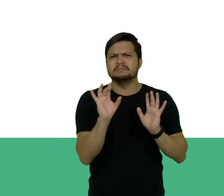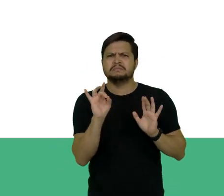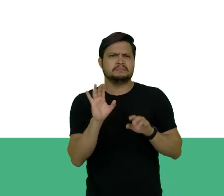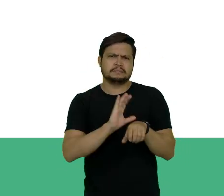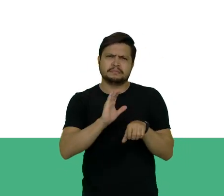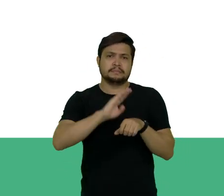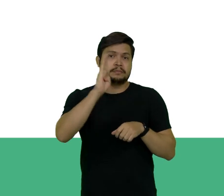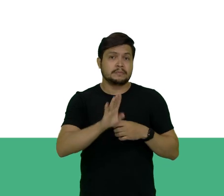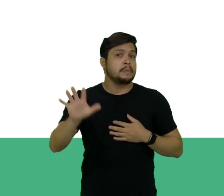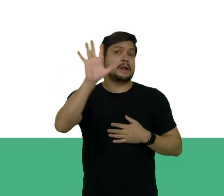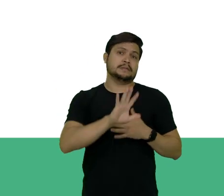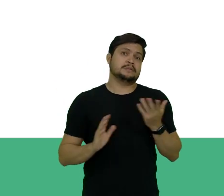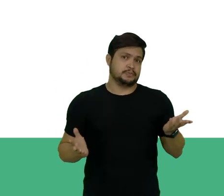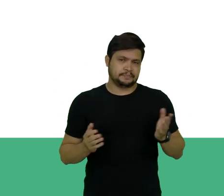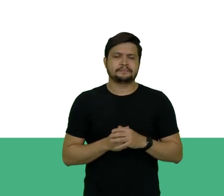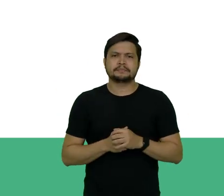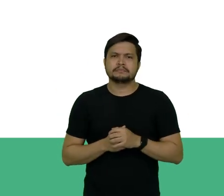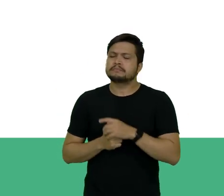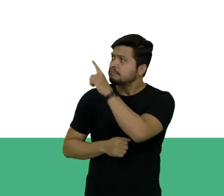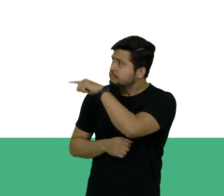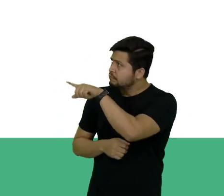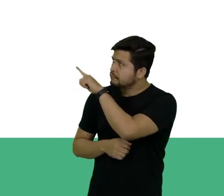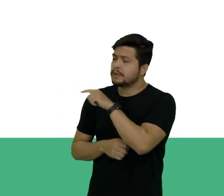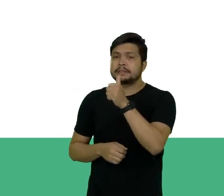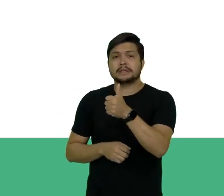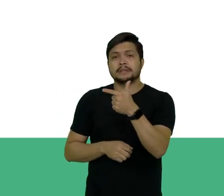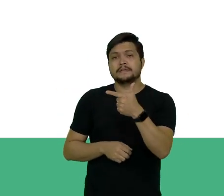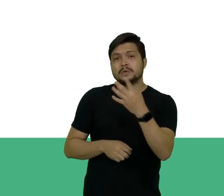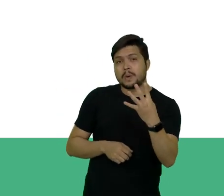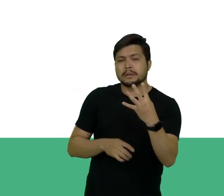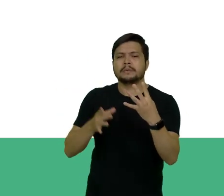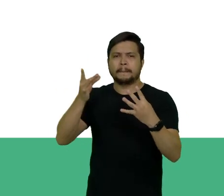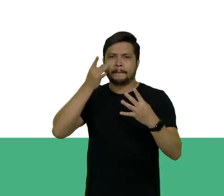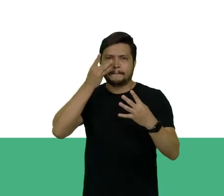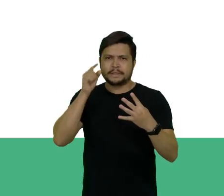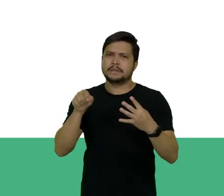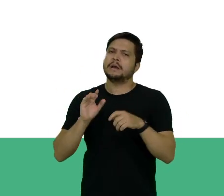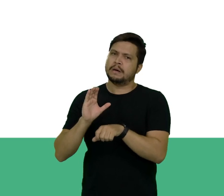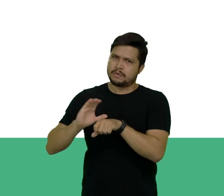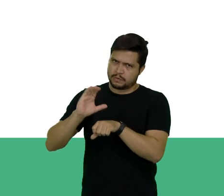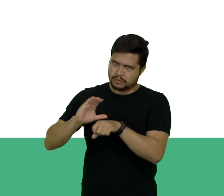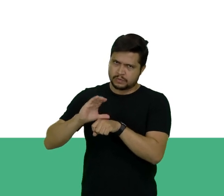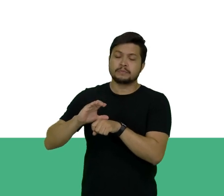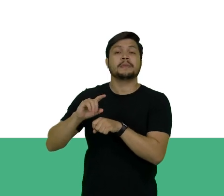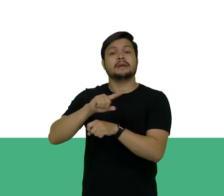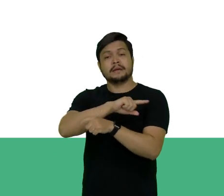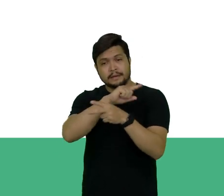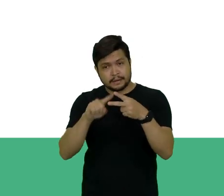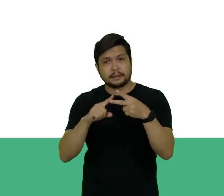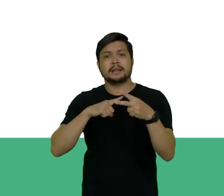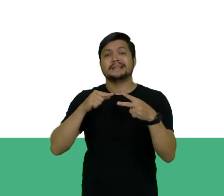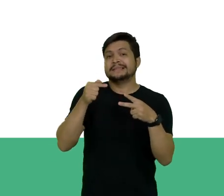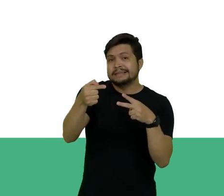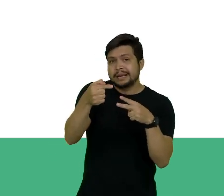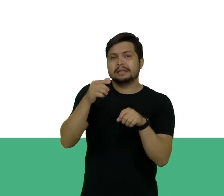cursos de zootecnia, então aumentou muito. 124 são presenciais e existe, inclusive, 7